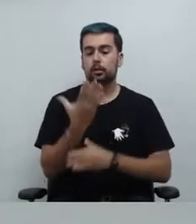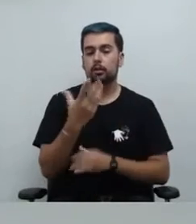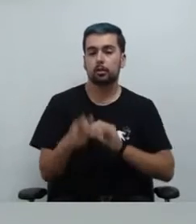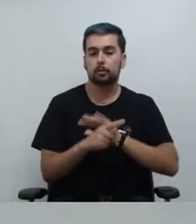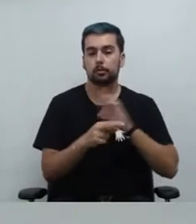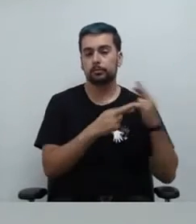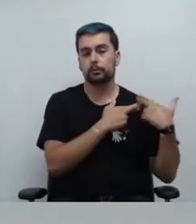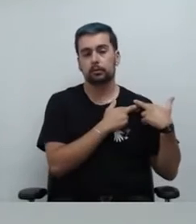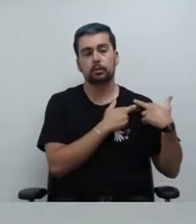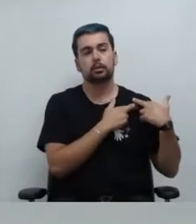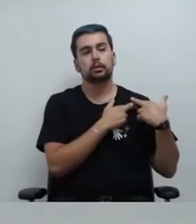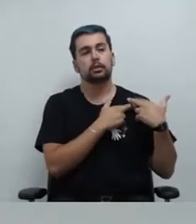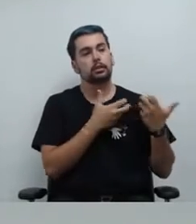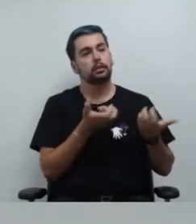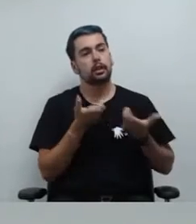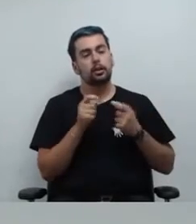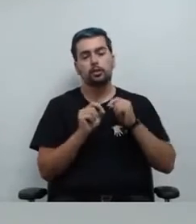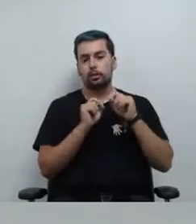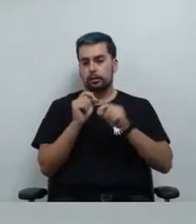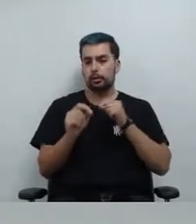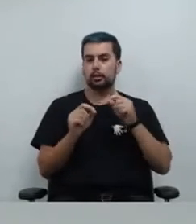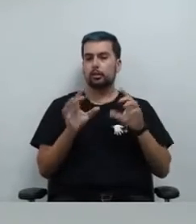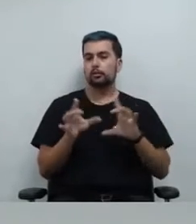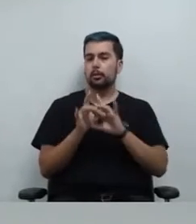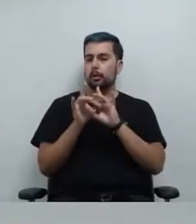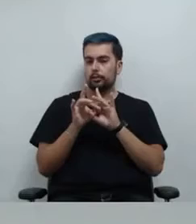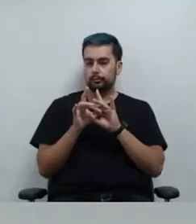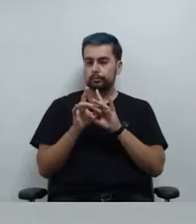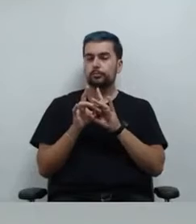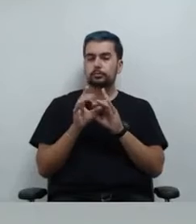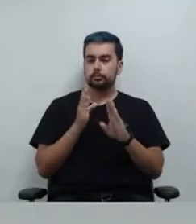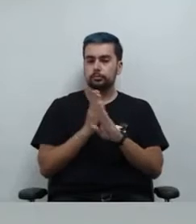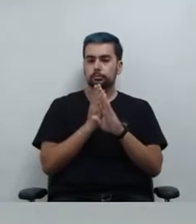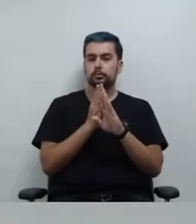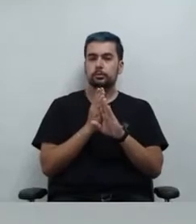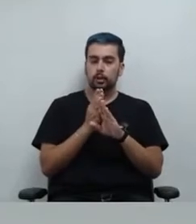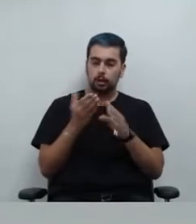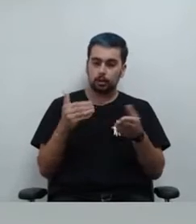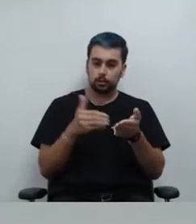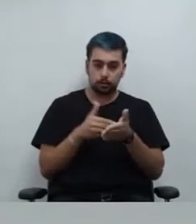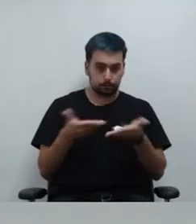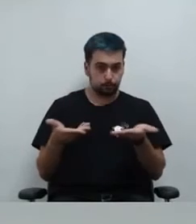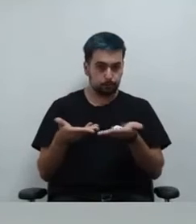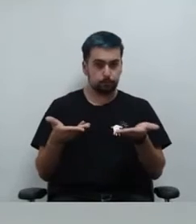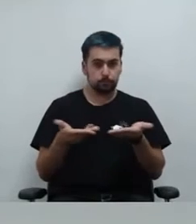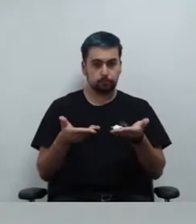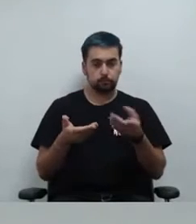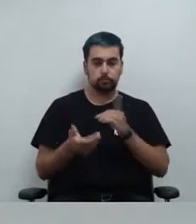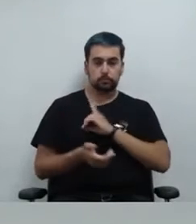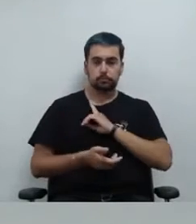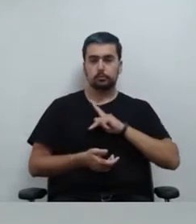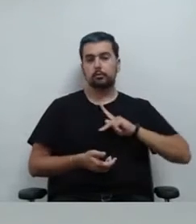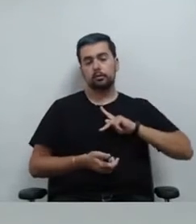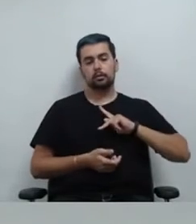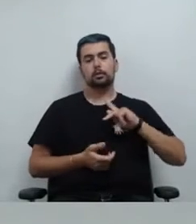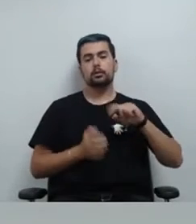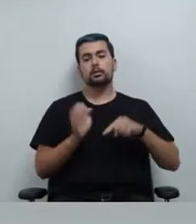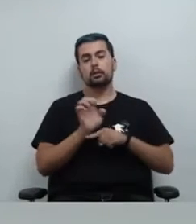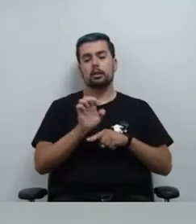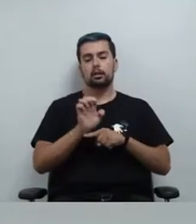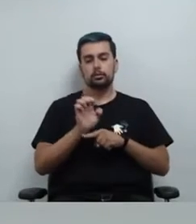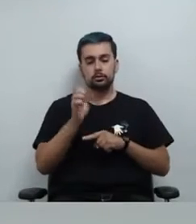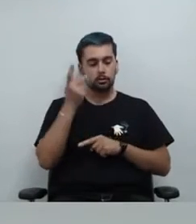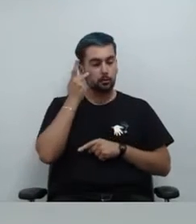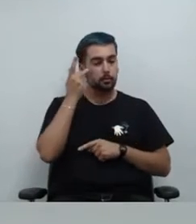cargo visa tem, né, relação com o diagnóstico de que até o presente momento a Defensoria Pública do Estado de São Paulo